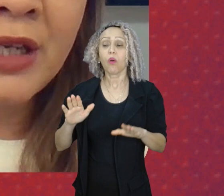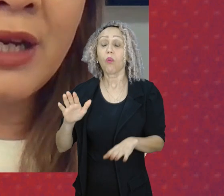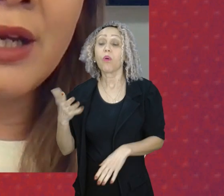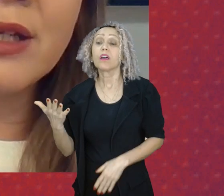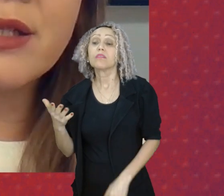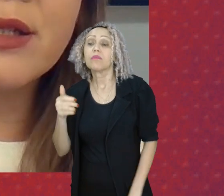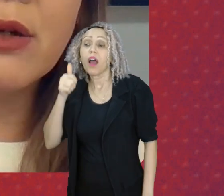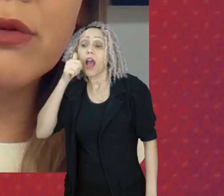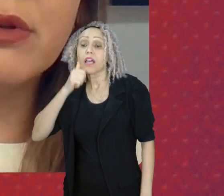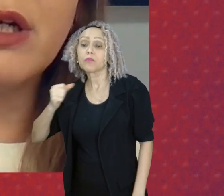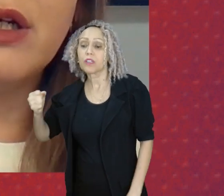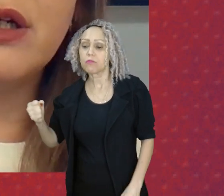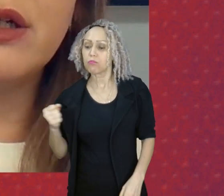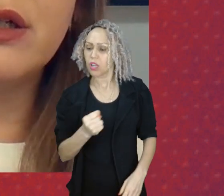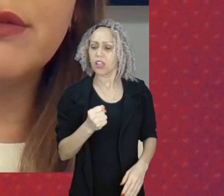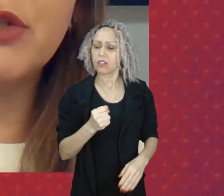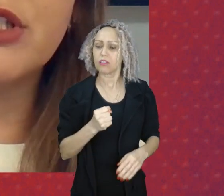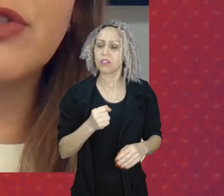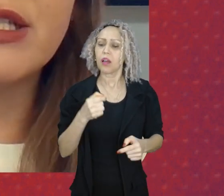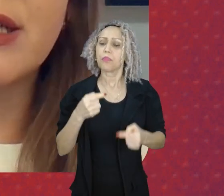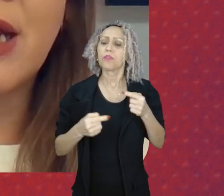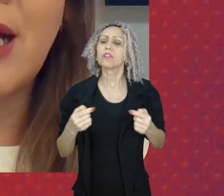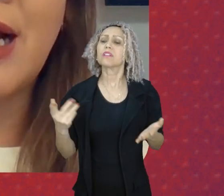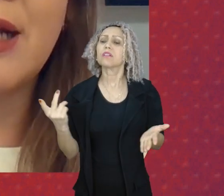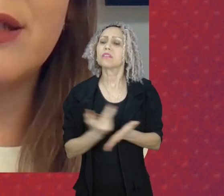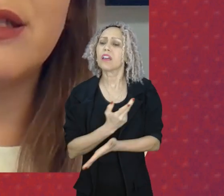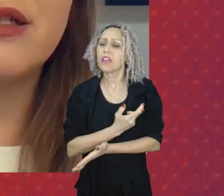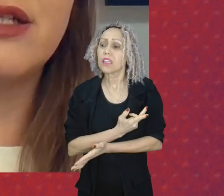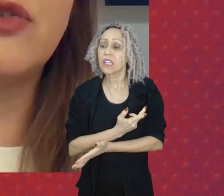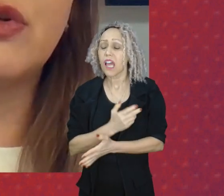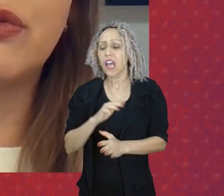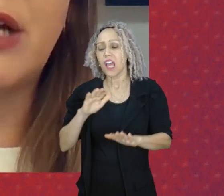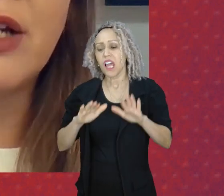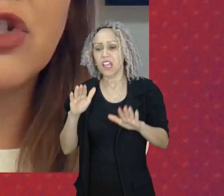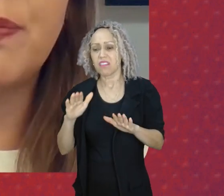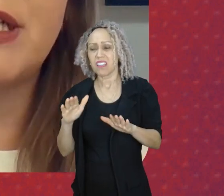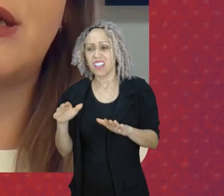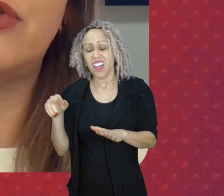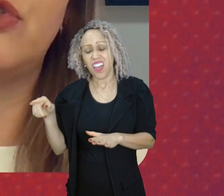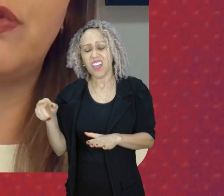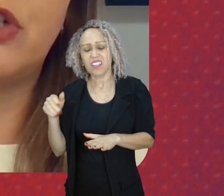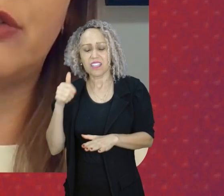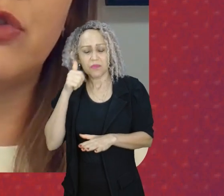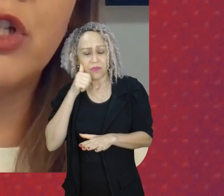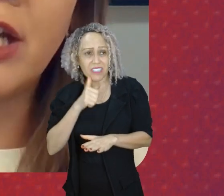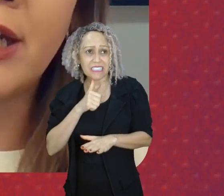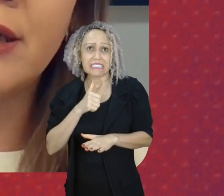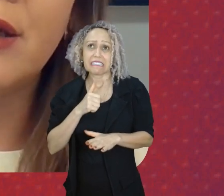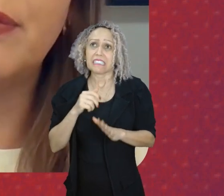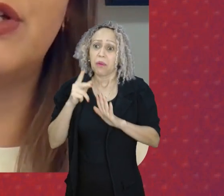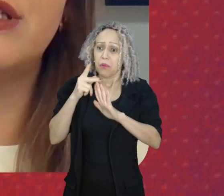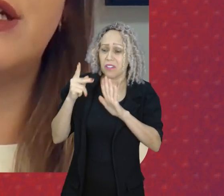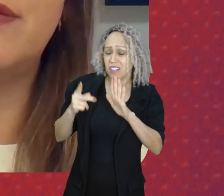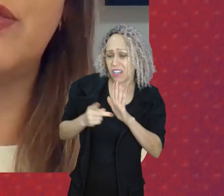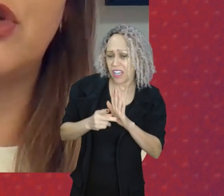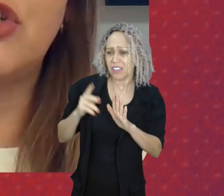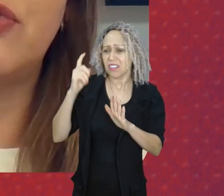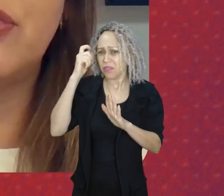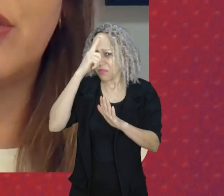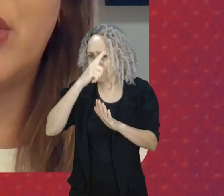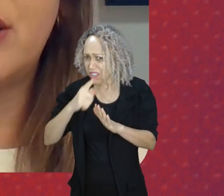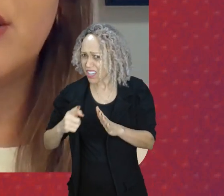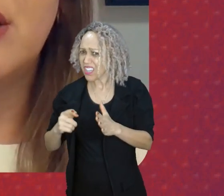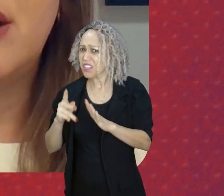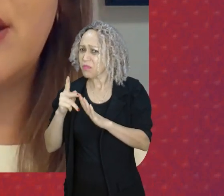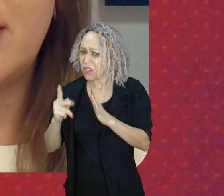lá, elas são muitas vezes caladas, elas têm dificuldade de passar os seus projetos de lei, por exemplo. A